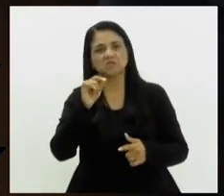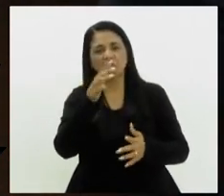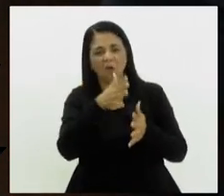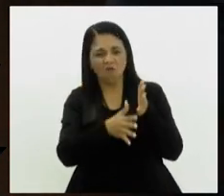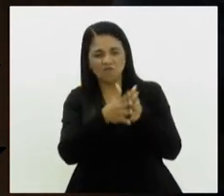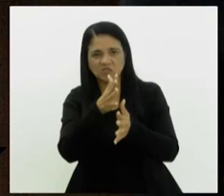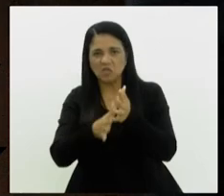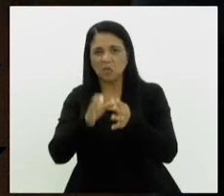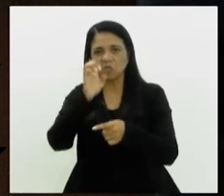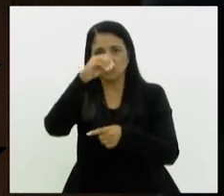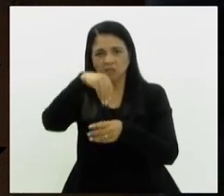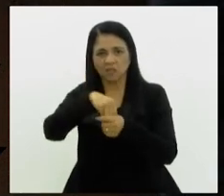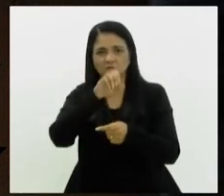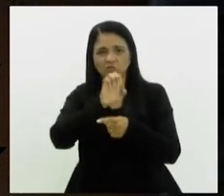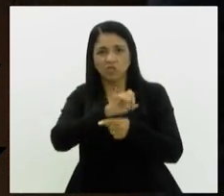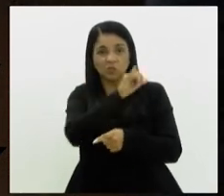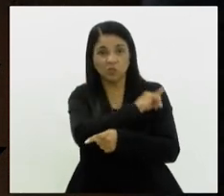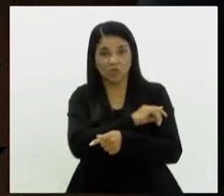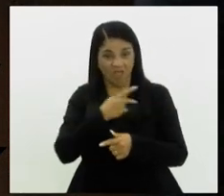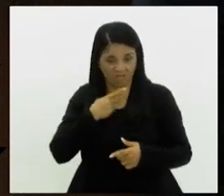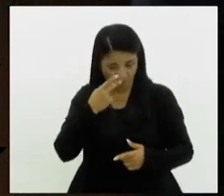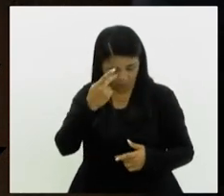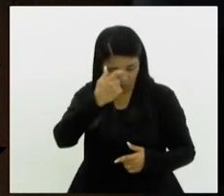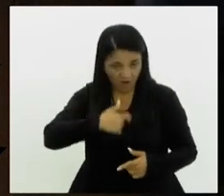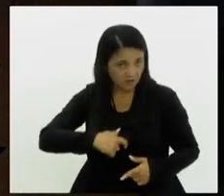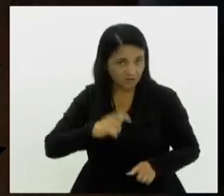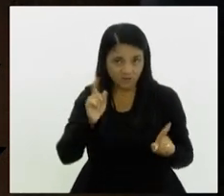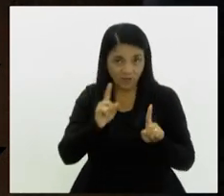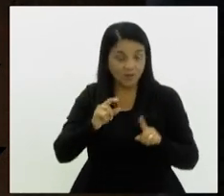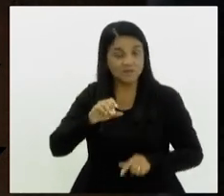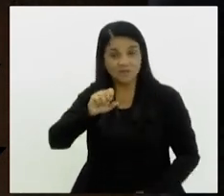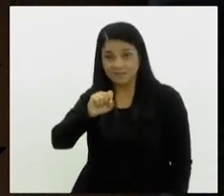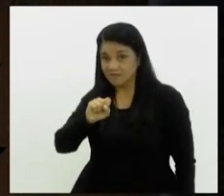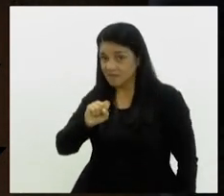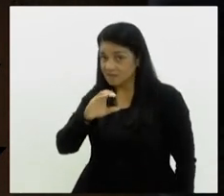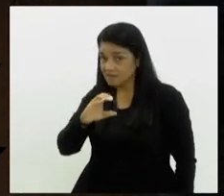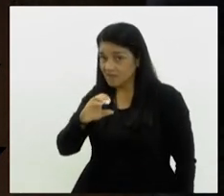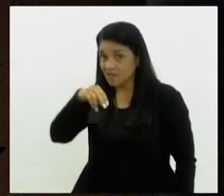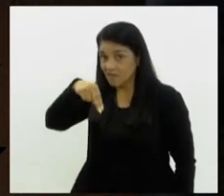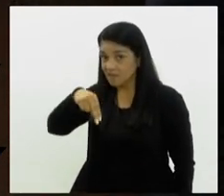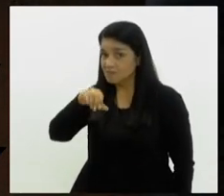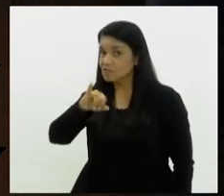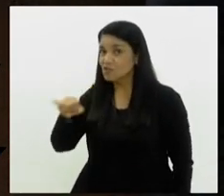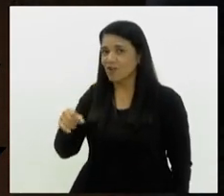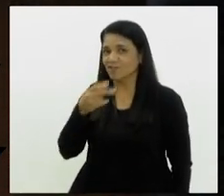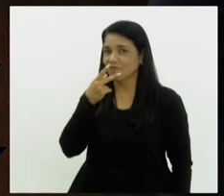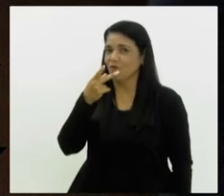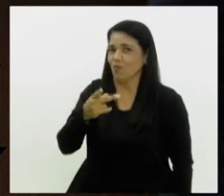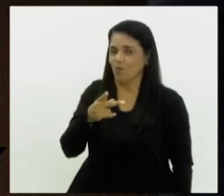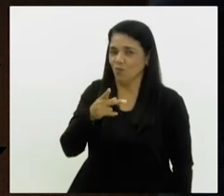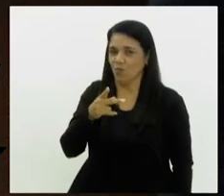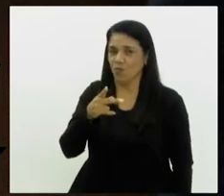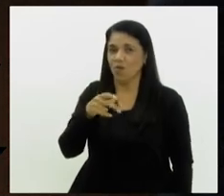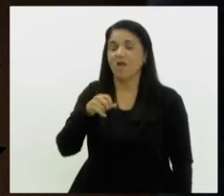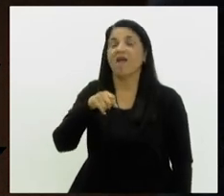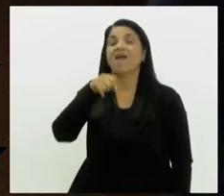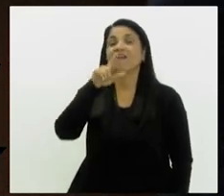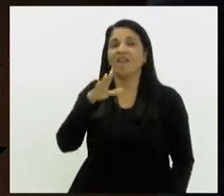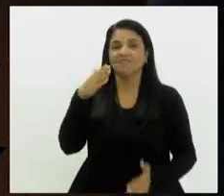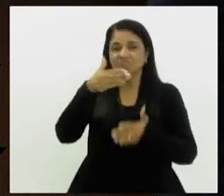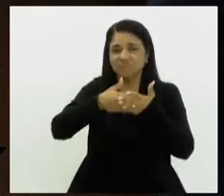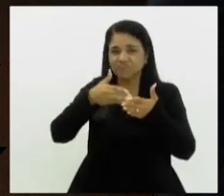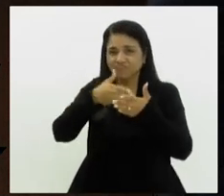falando não sou eu, quem está falando é o CNJ. Que, na verdade, né, quem poderia imaginar que restringir as